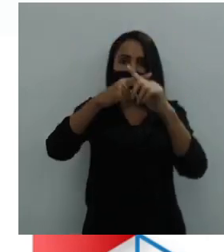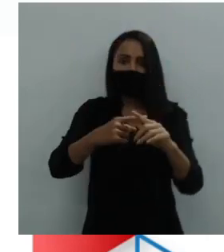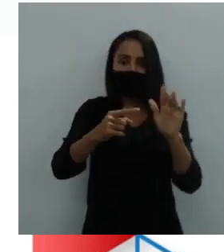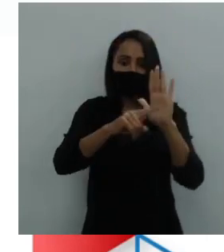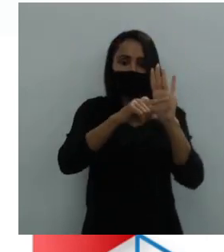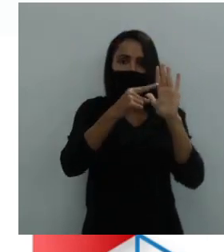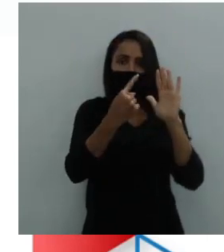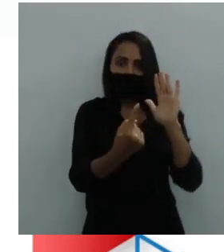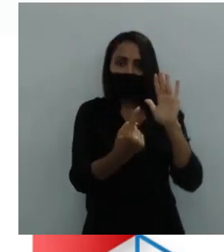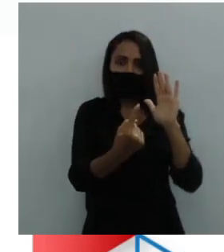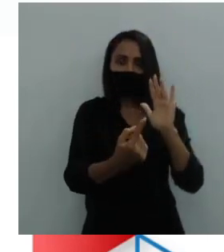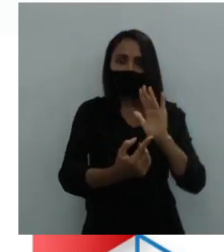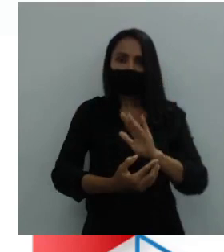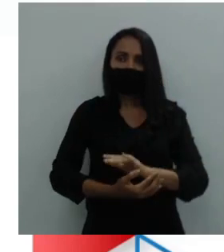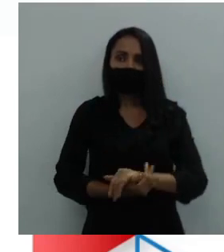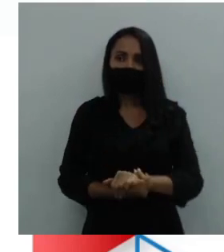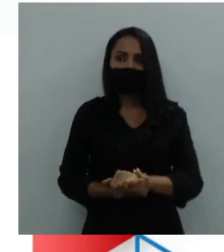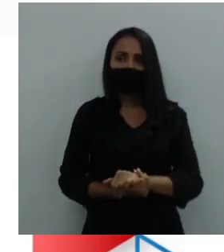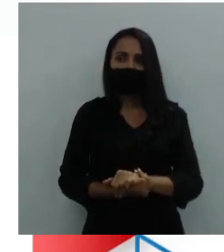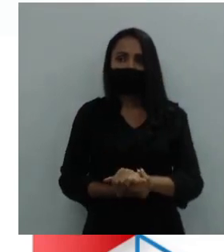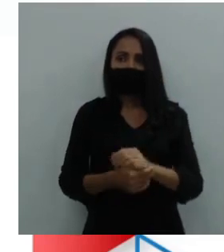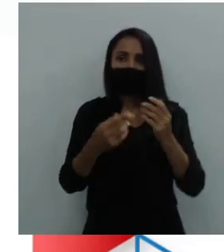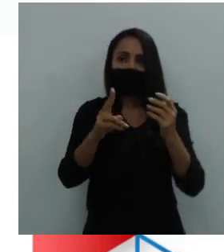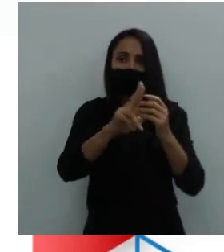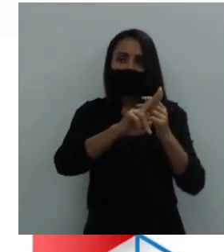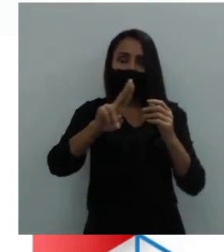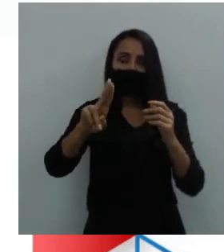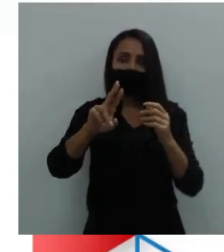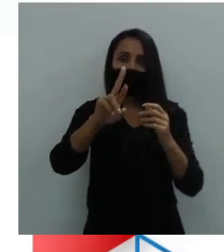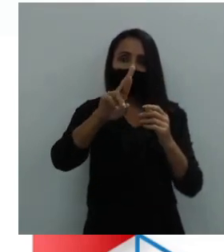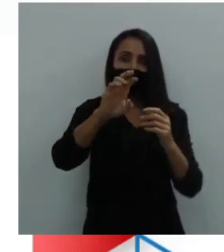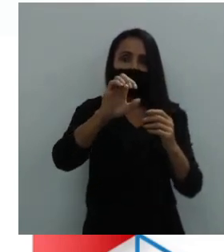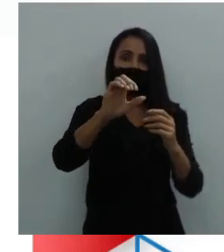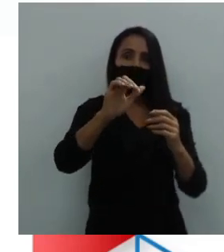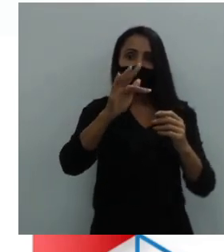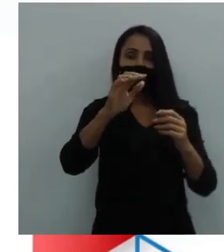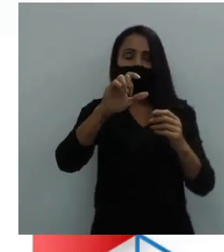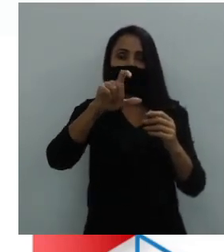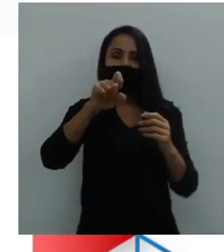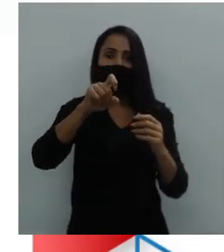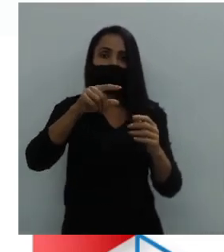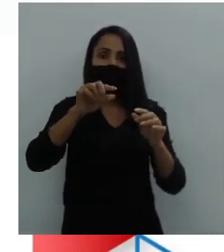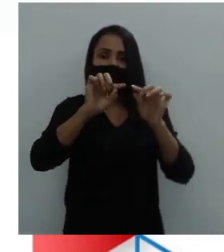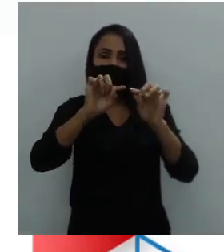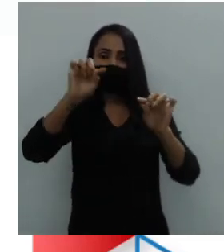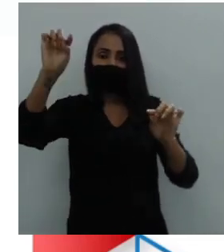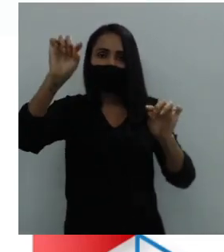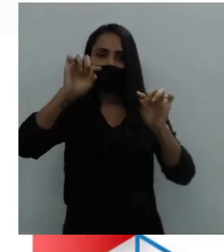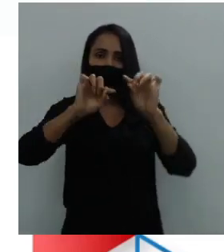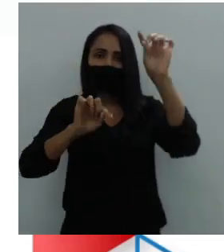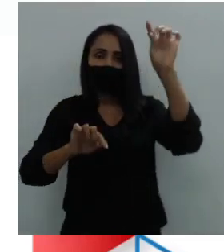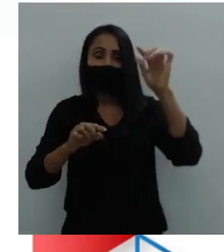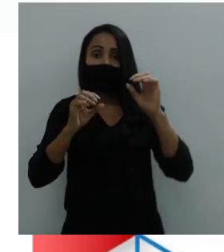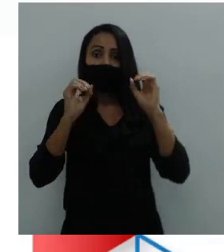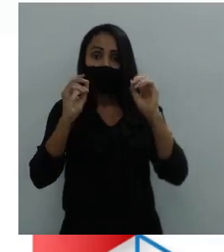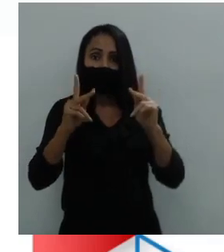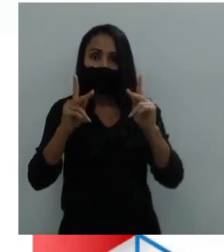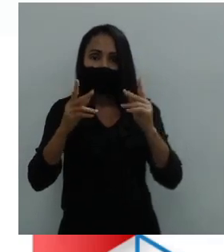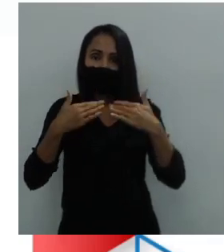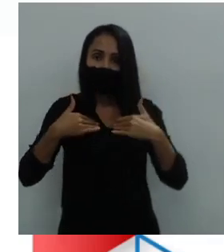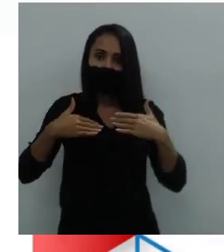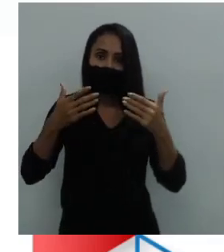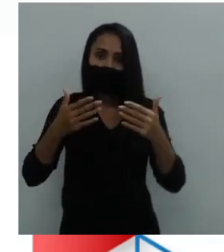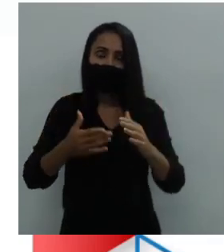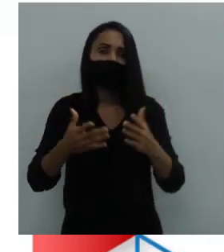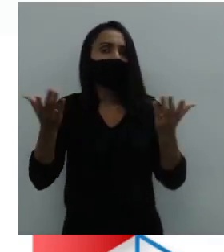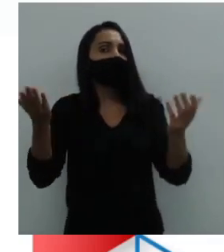1. Isso a gente chama reflexão em relação à reta, ok? Tranquilo? Agora vamos lá